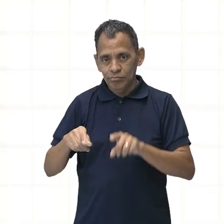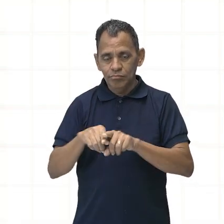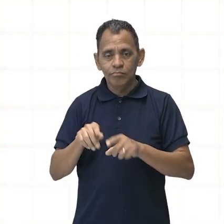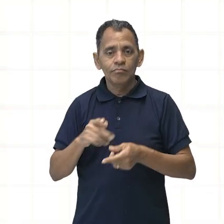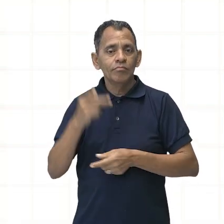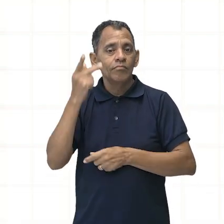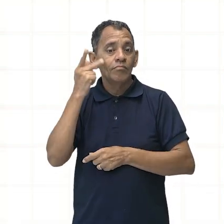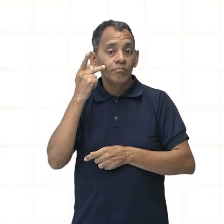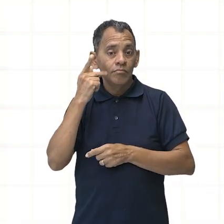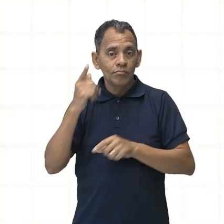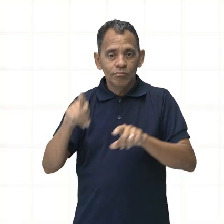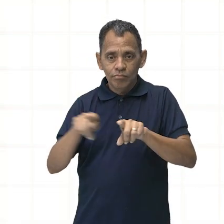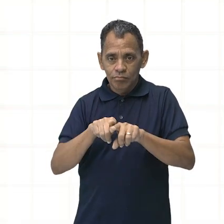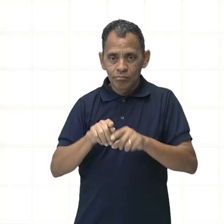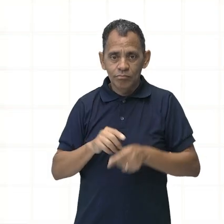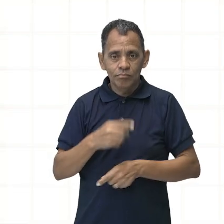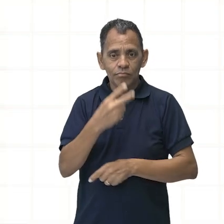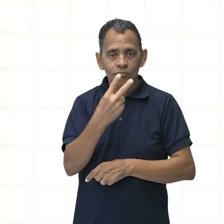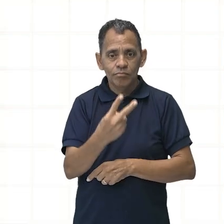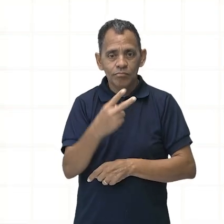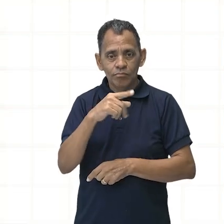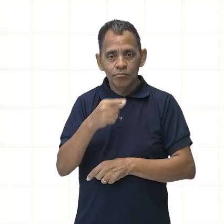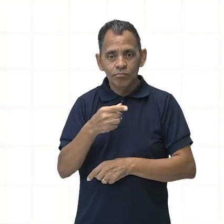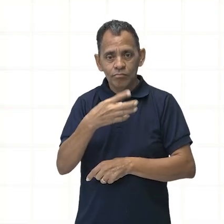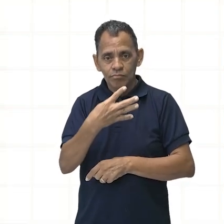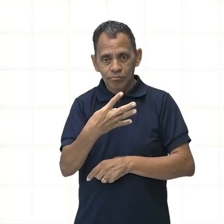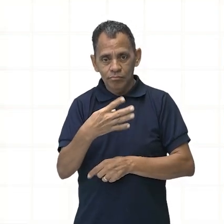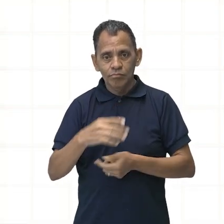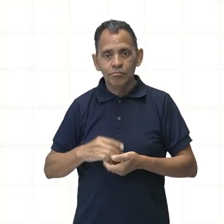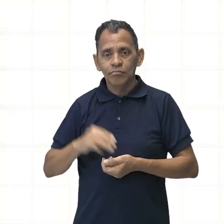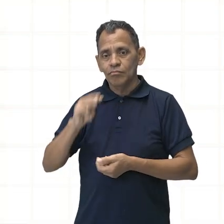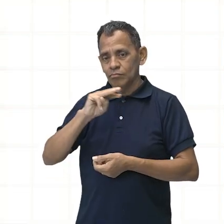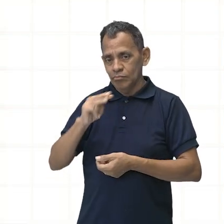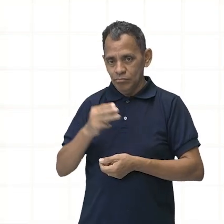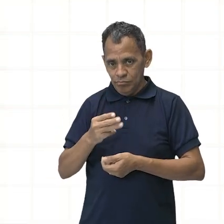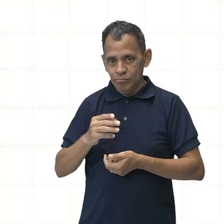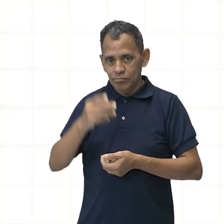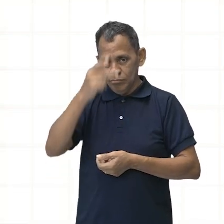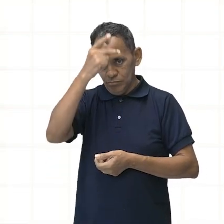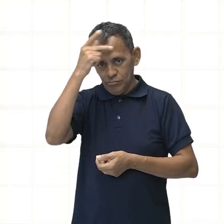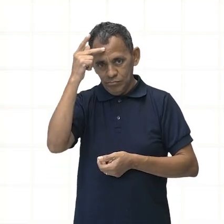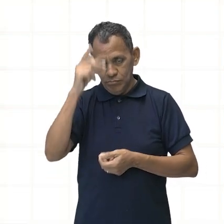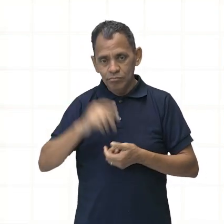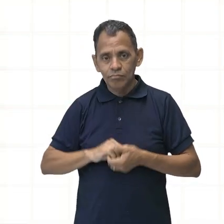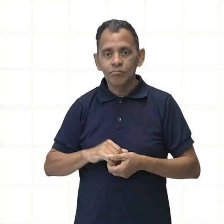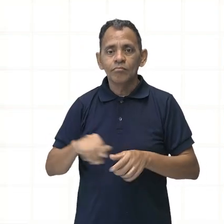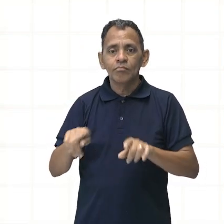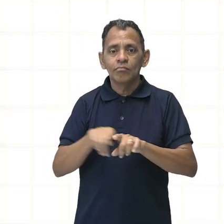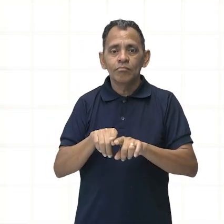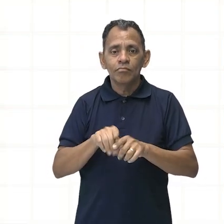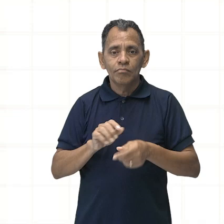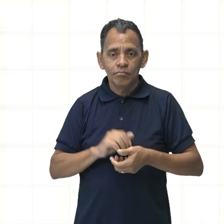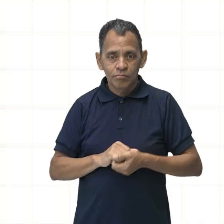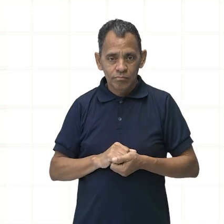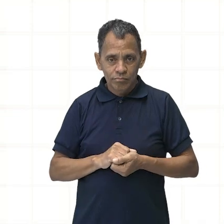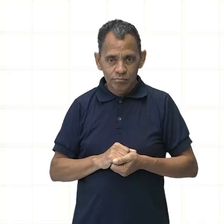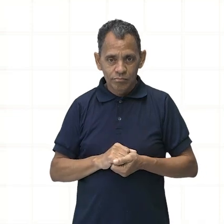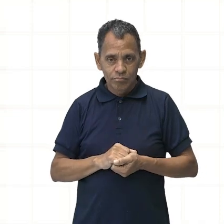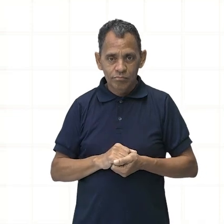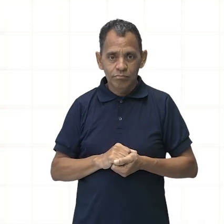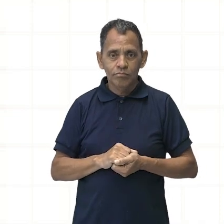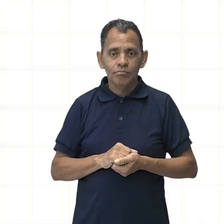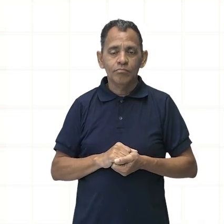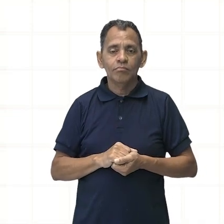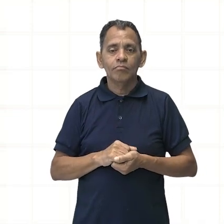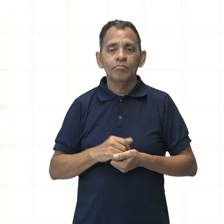no Ceará, com 2,4 milhões de habitantes. Salvador, em quinto lugar,